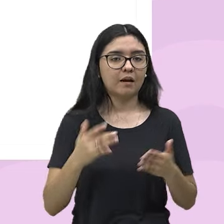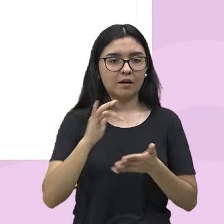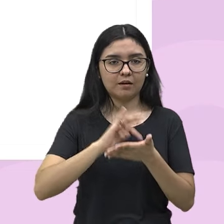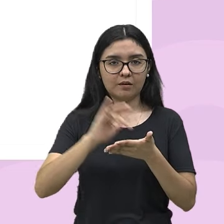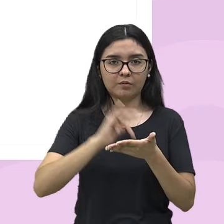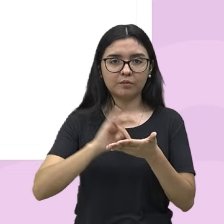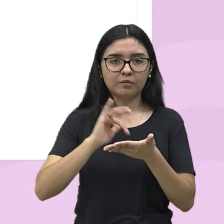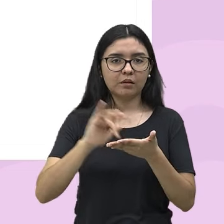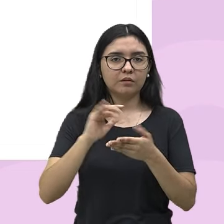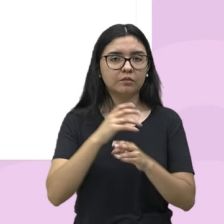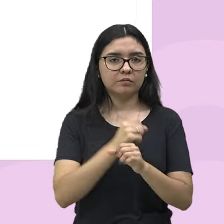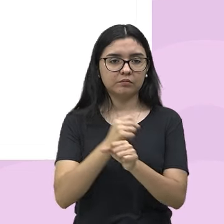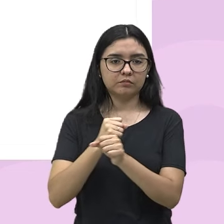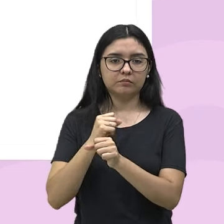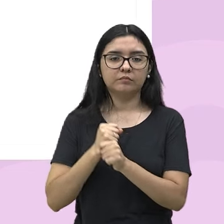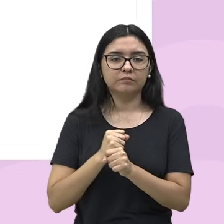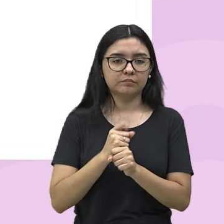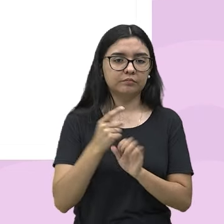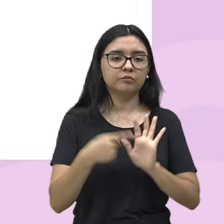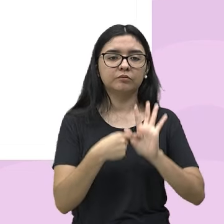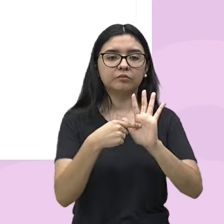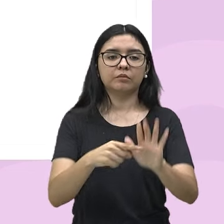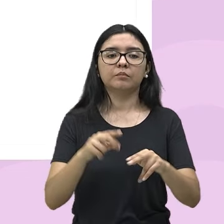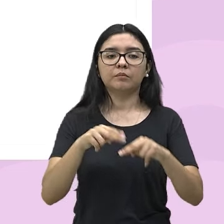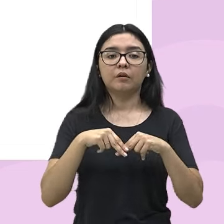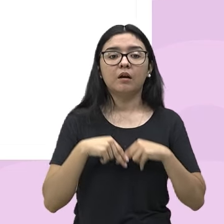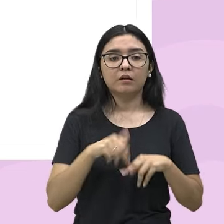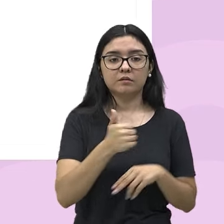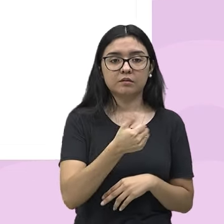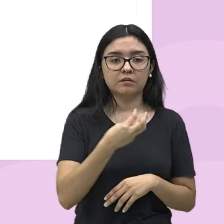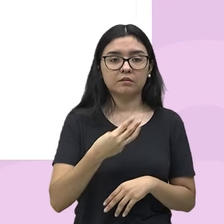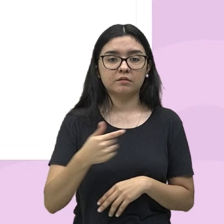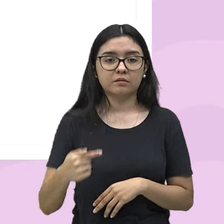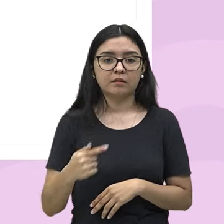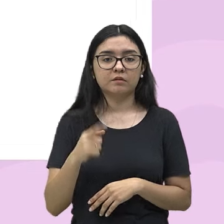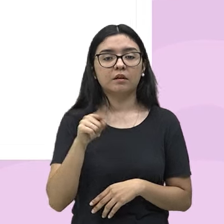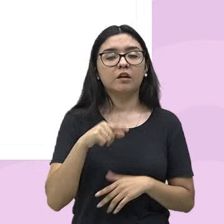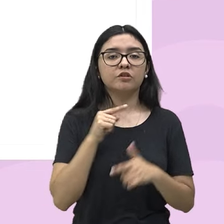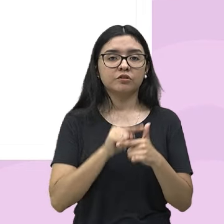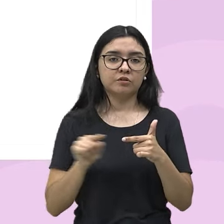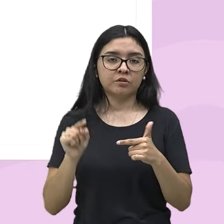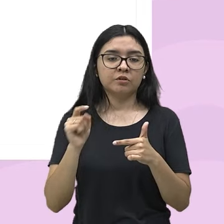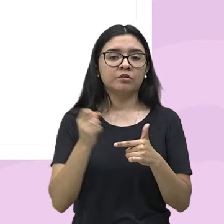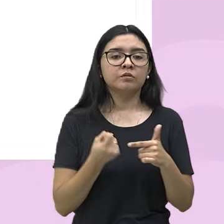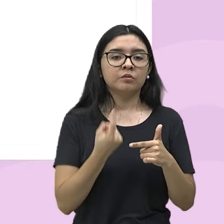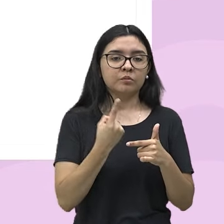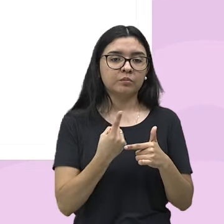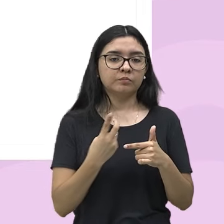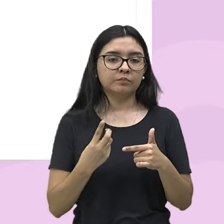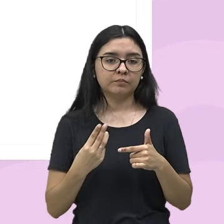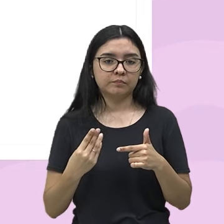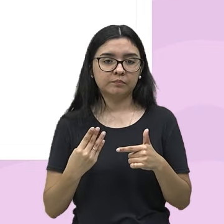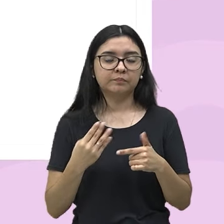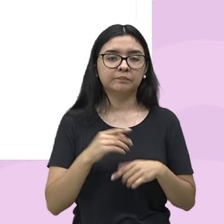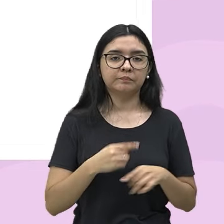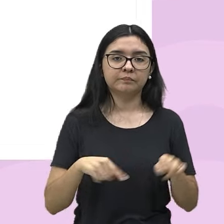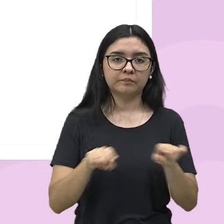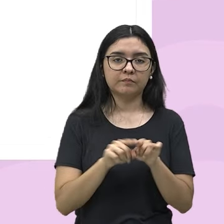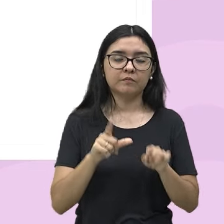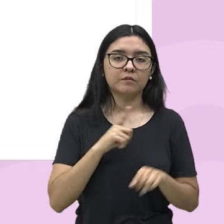primo, uma vez que 137 só é divisível por 1 e por ele próprio. Logo, possui apenas 2